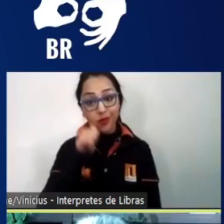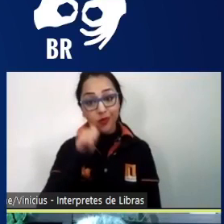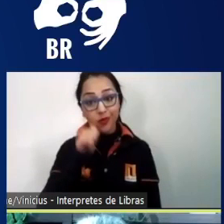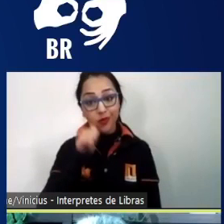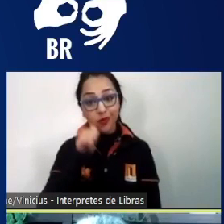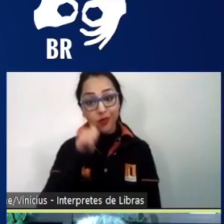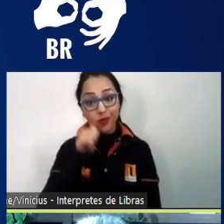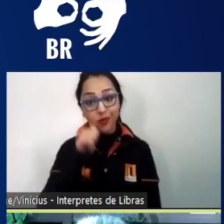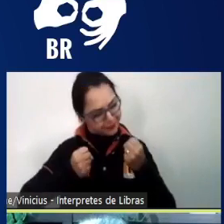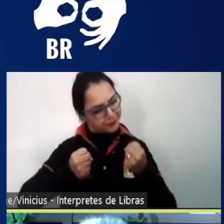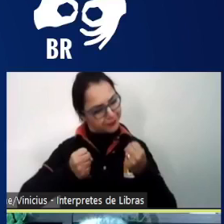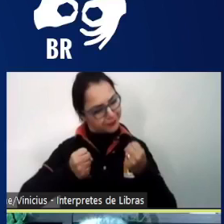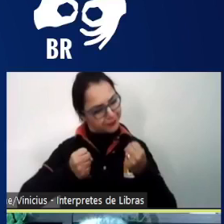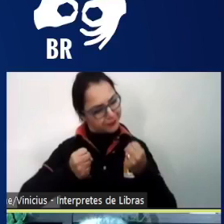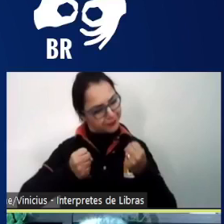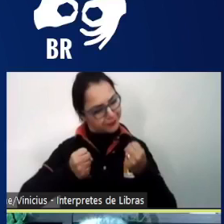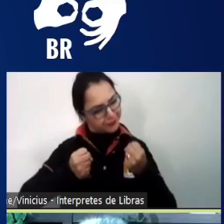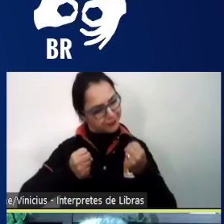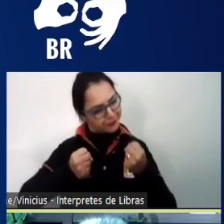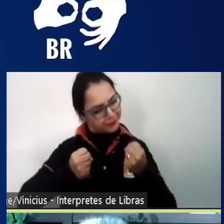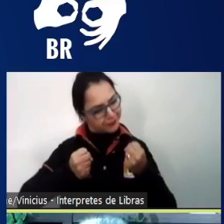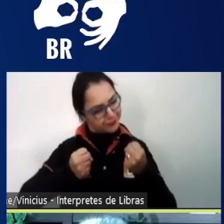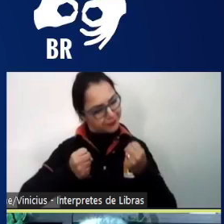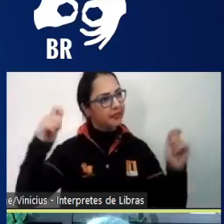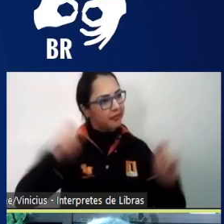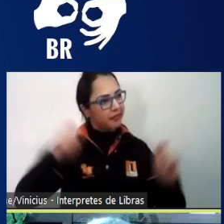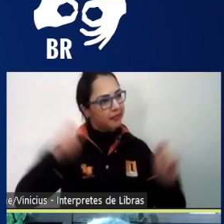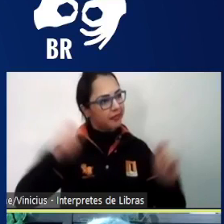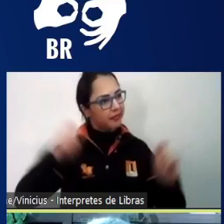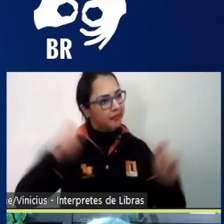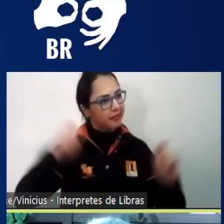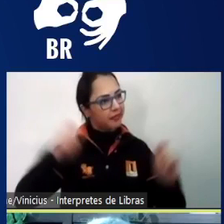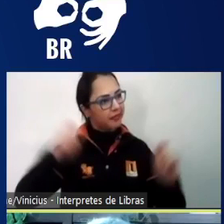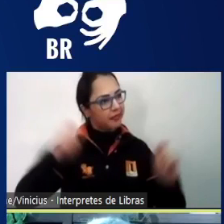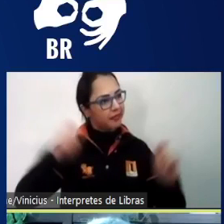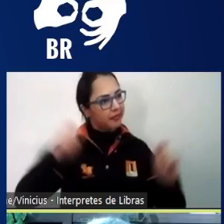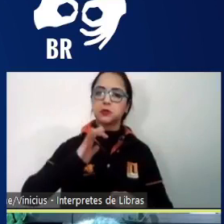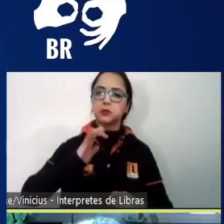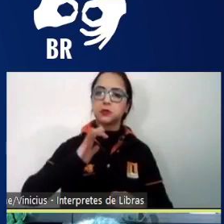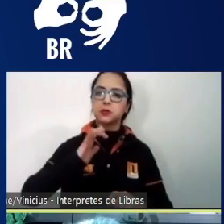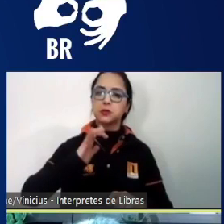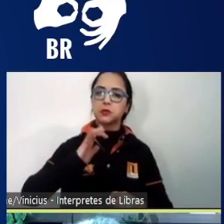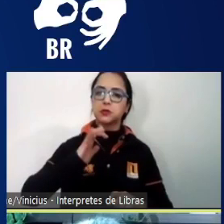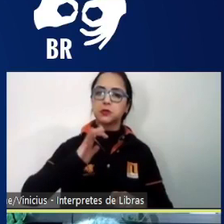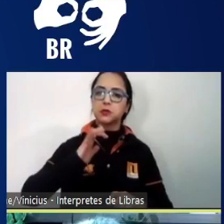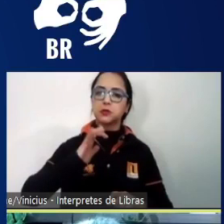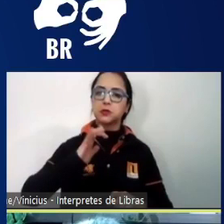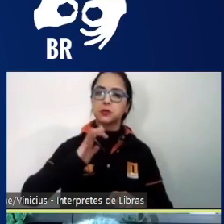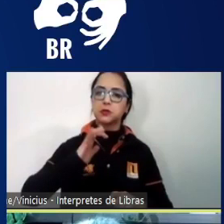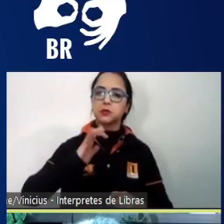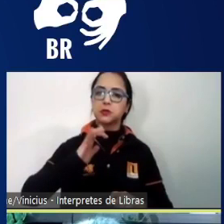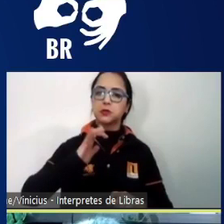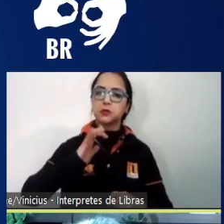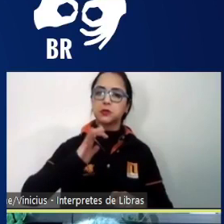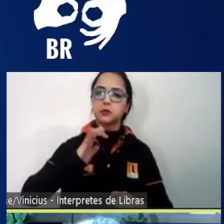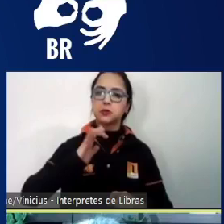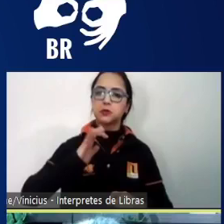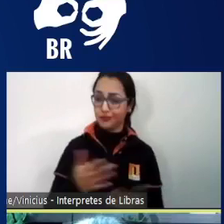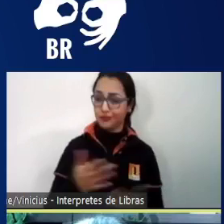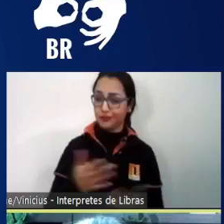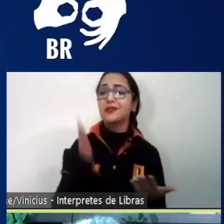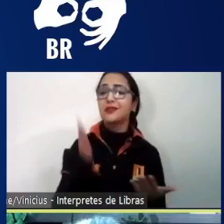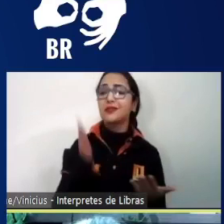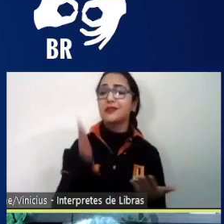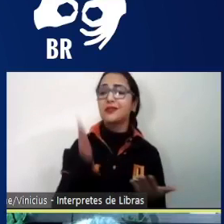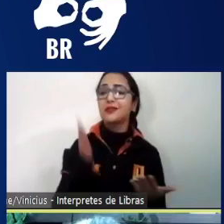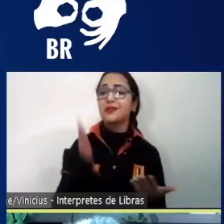que somos capazes, ainda há muita discriminação na inclusão da mulher no mercado de trabalho.